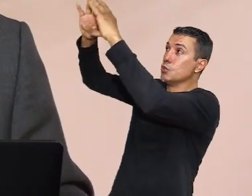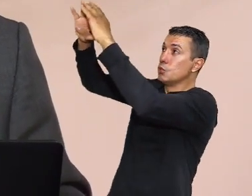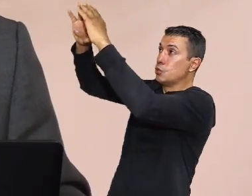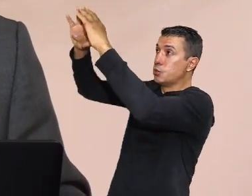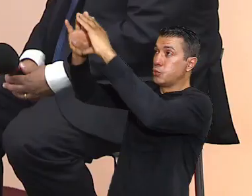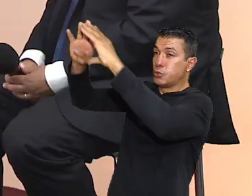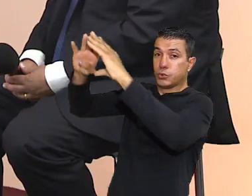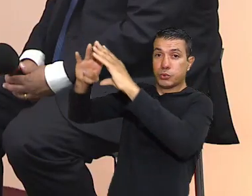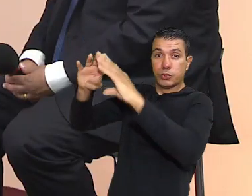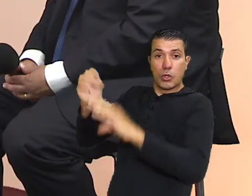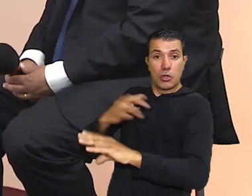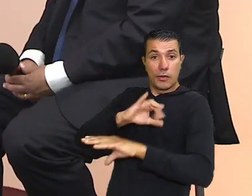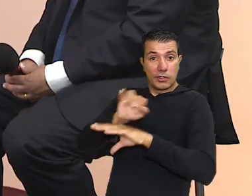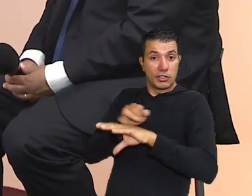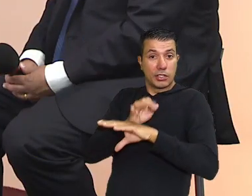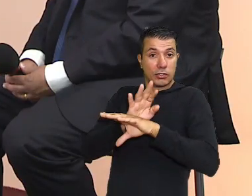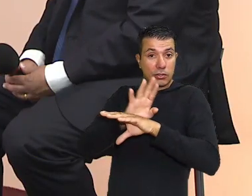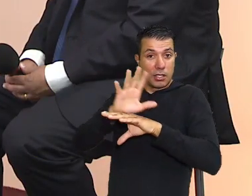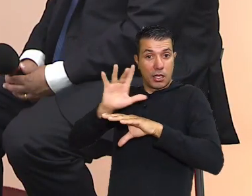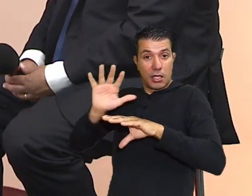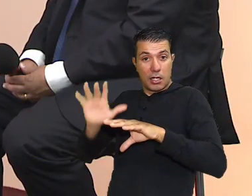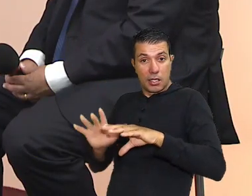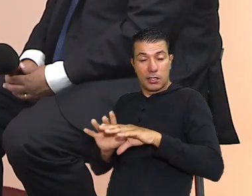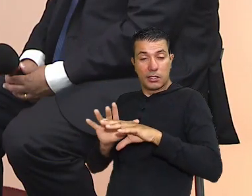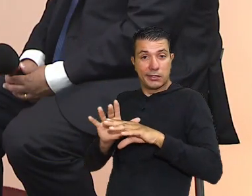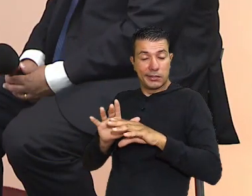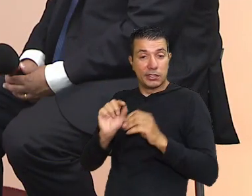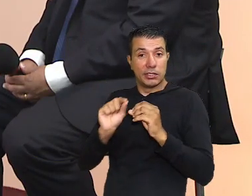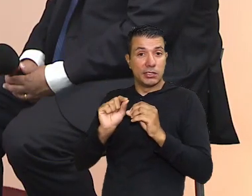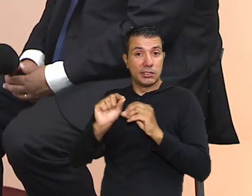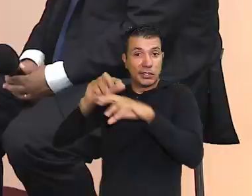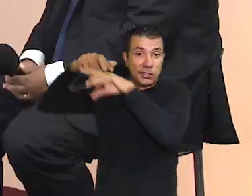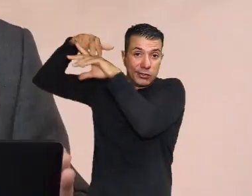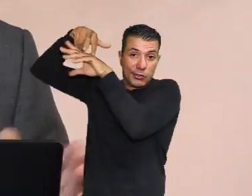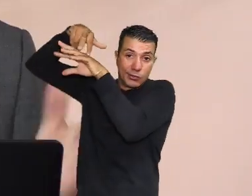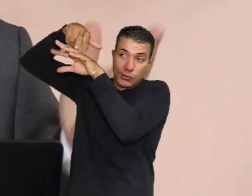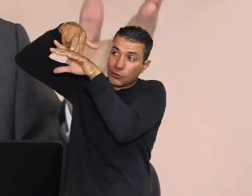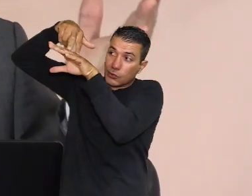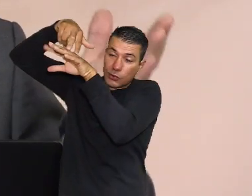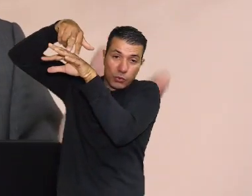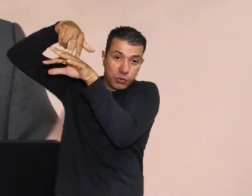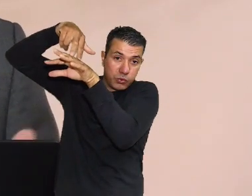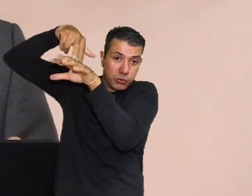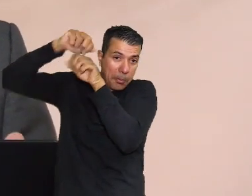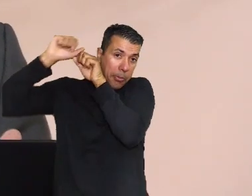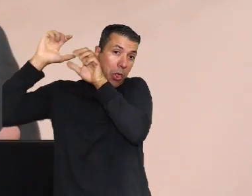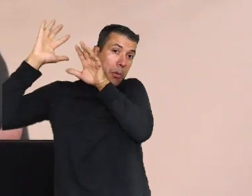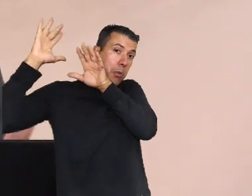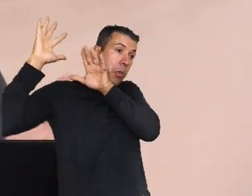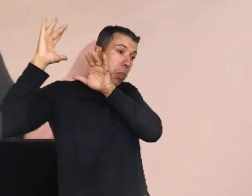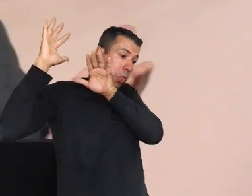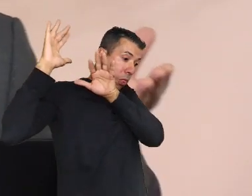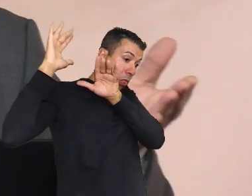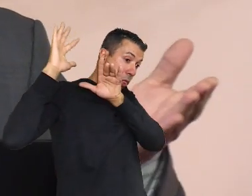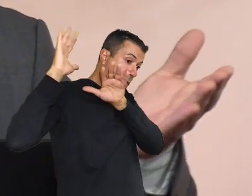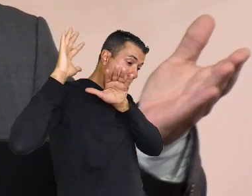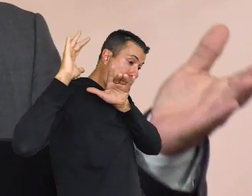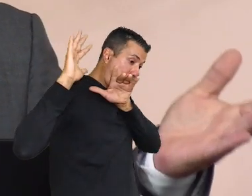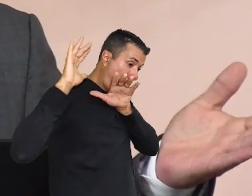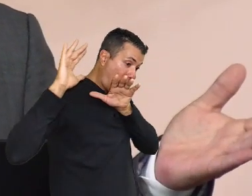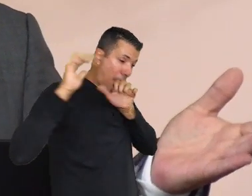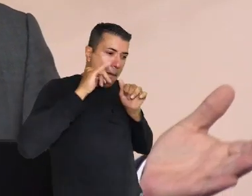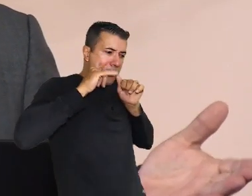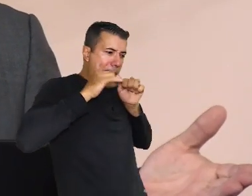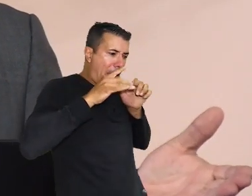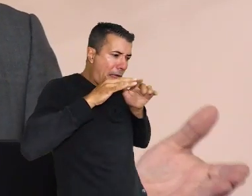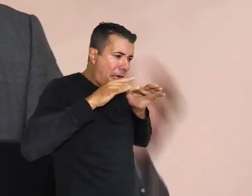nova Jerusalém, que descia do céu da parte de Deus, ataviada como noiva, adornada para o seu esposo. Então ouvi uma